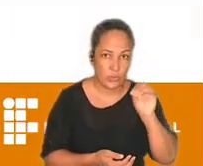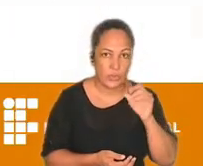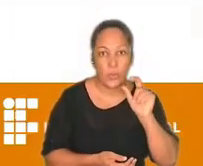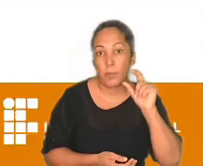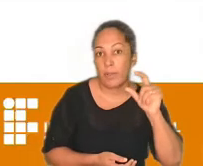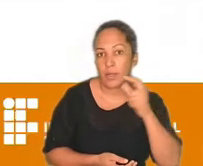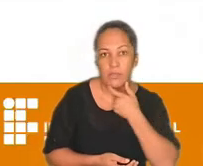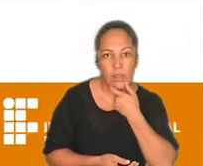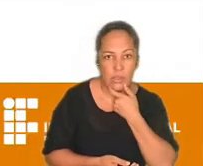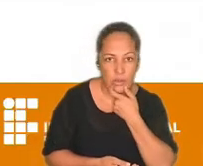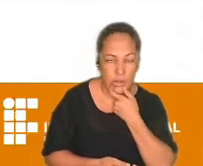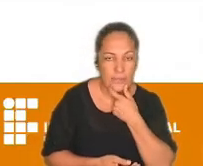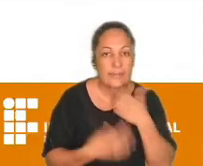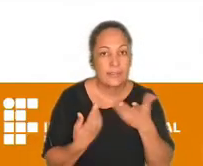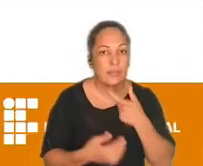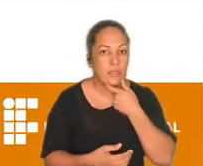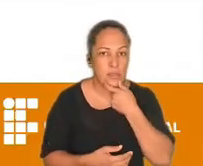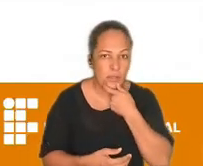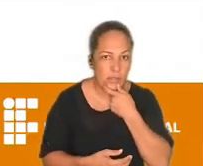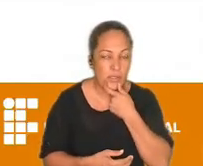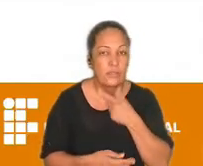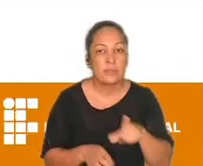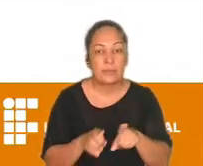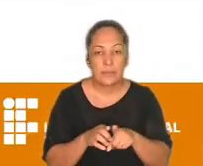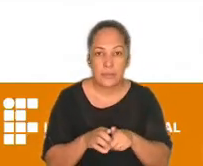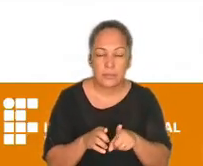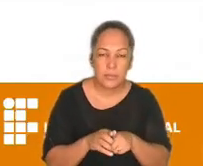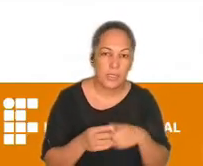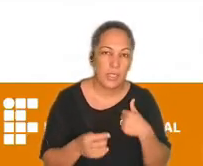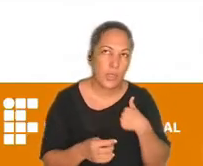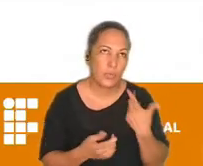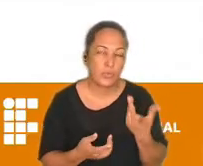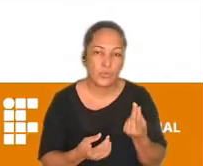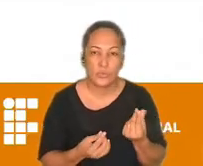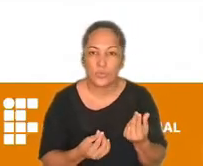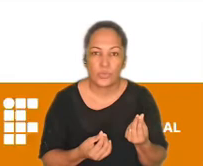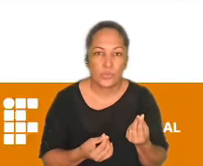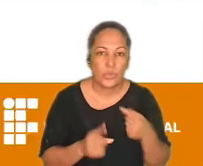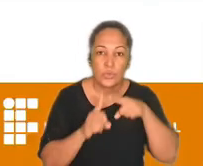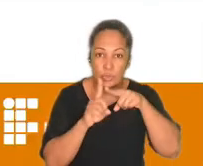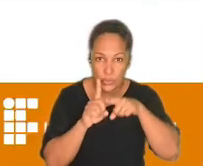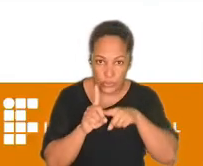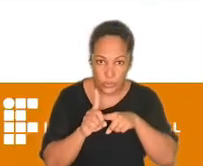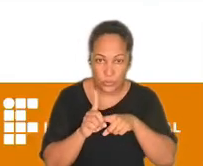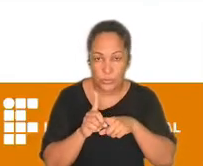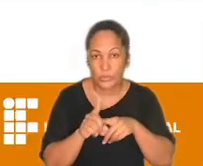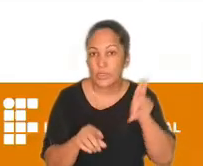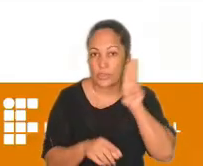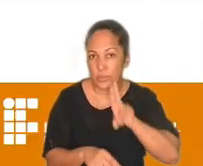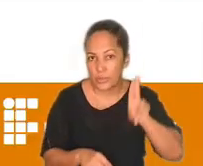esses termos em inglês, esse tipo de dado, esses são tipos de dados que são utilizados no